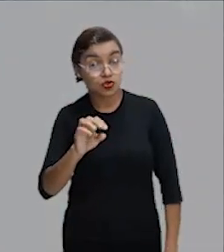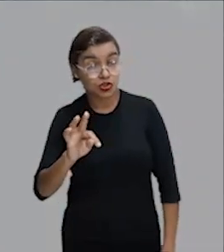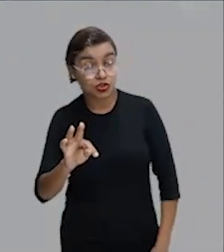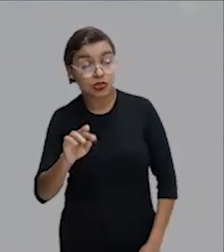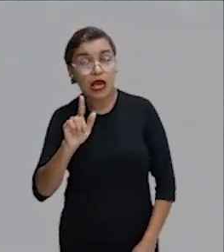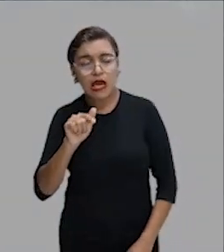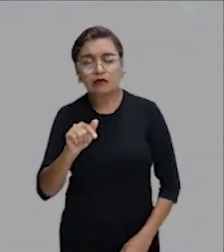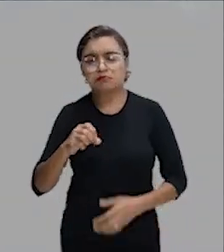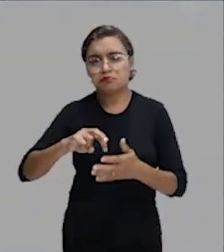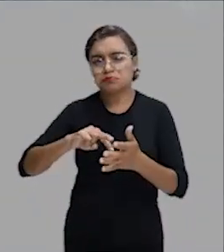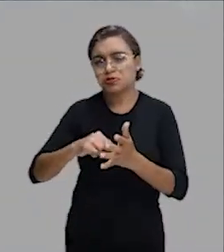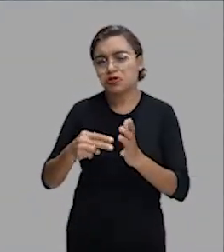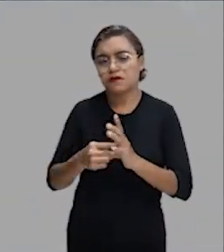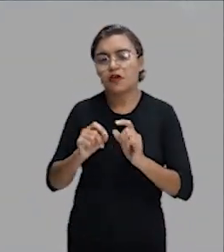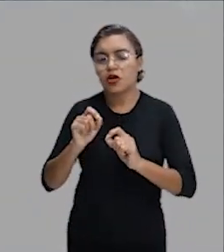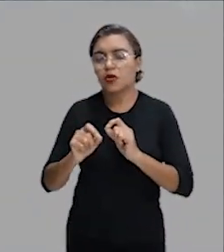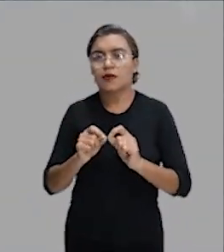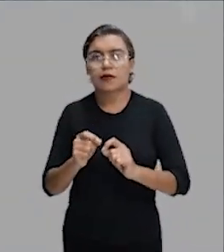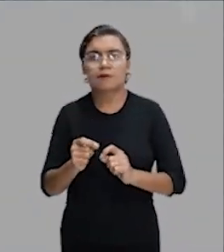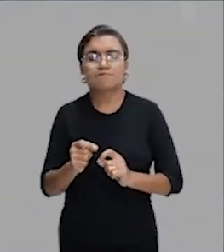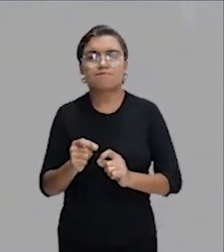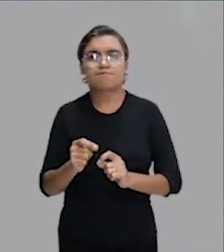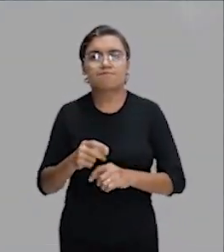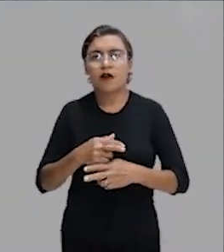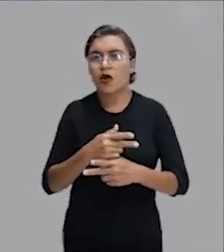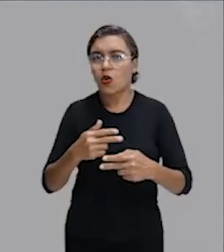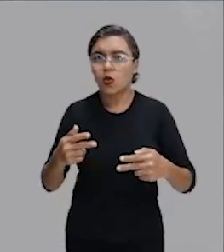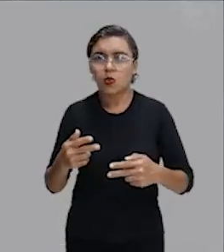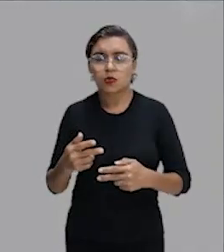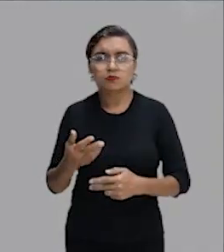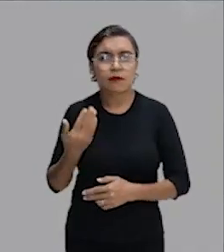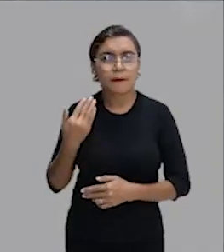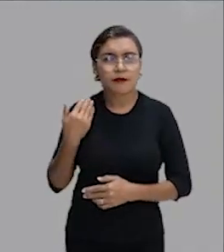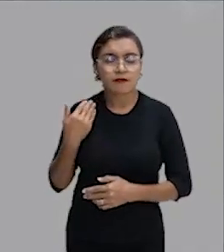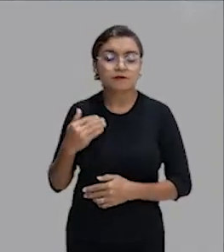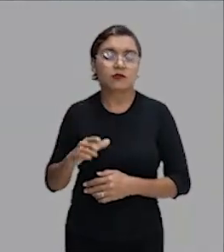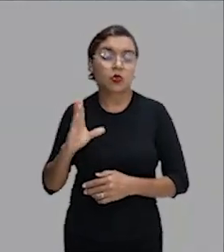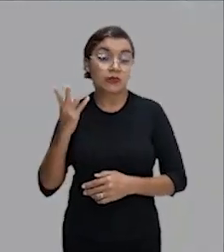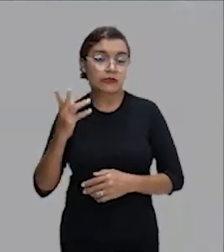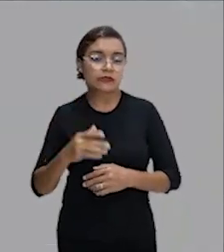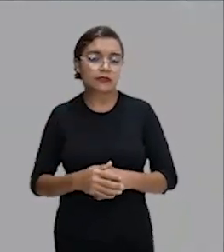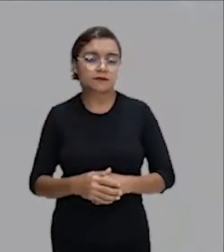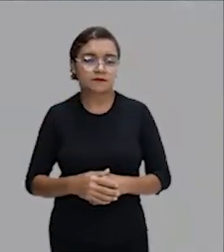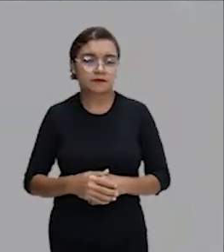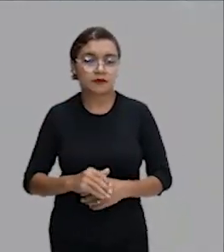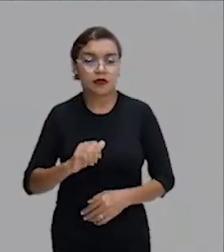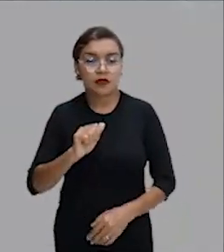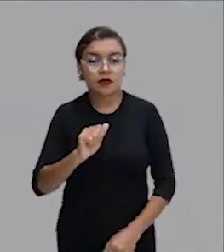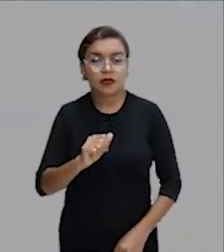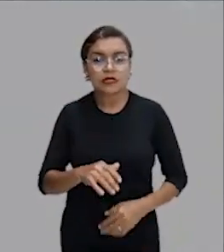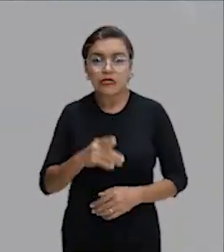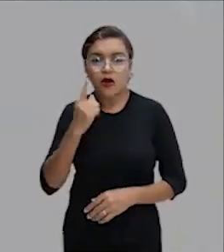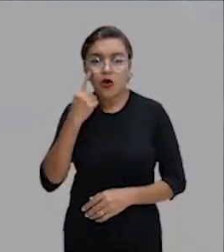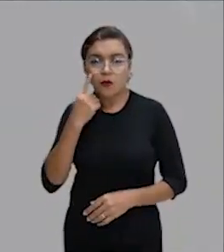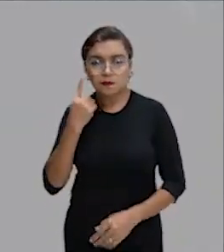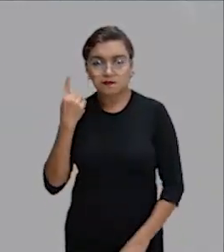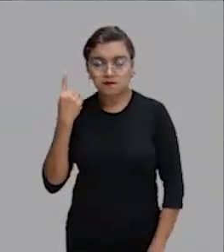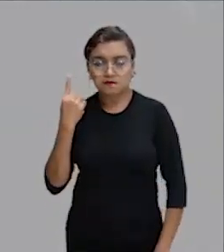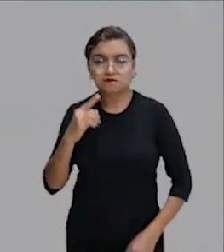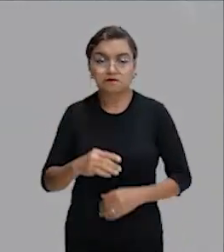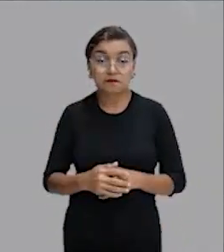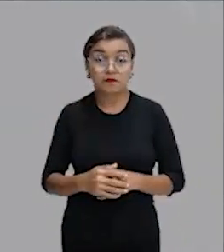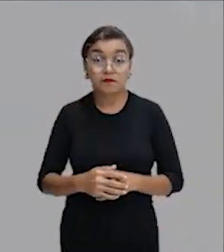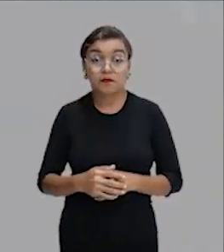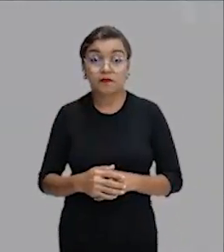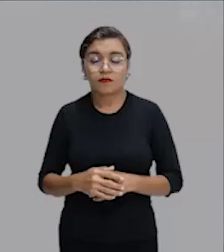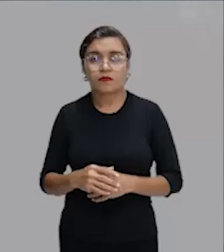quando você quer falar de algo que foi recém-finalizado ou concluído. We have just started this presentation. Nós acabamos